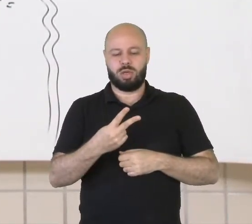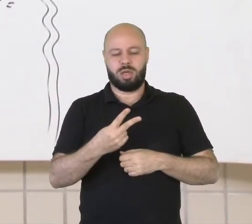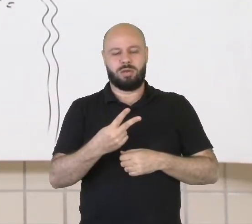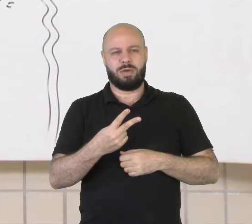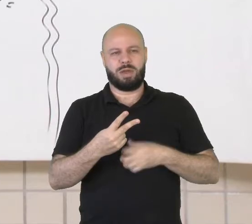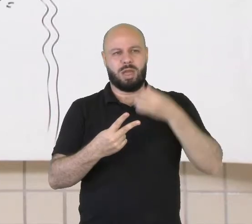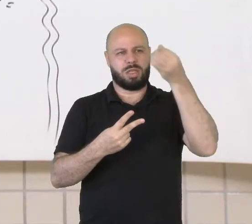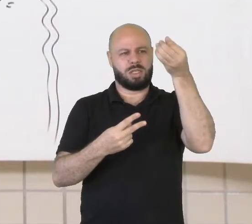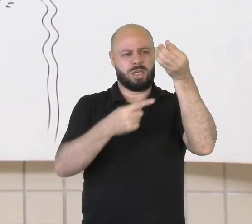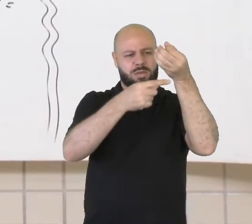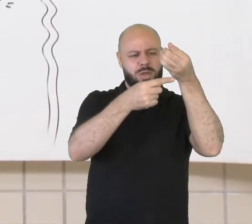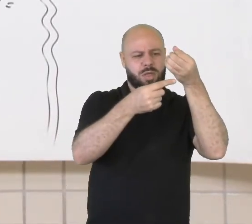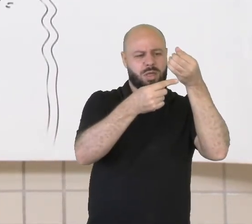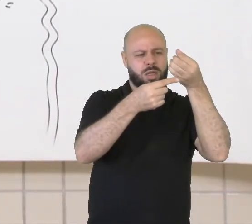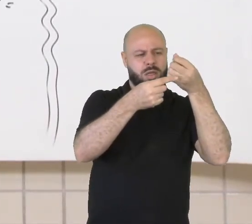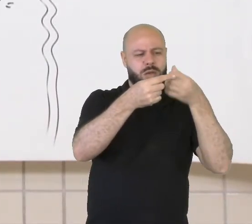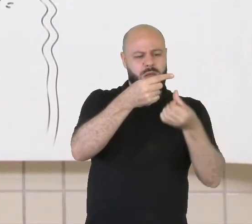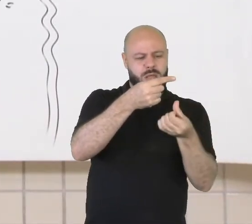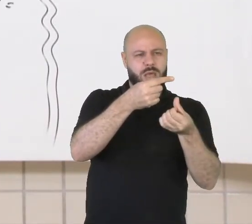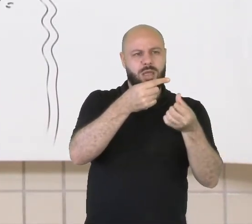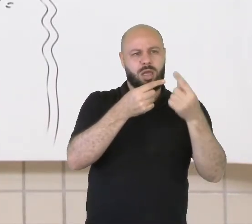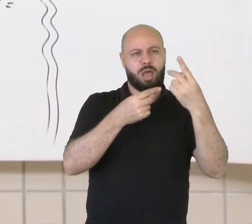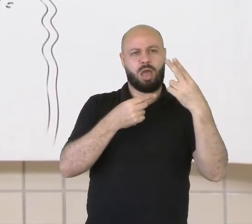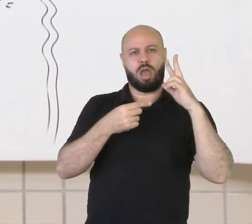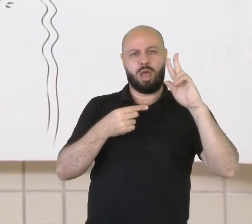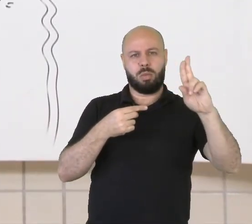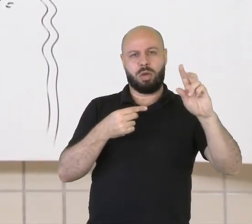6 dividido por 6 dá 1.